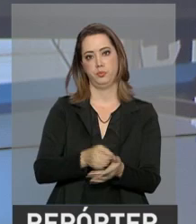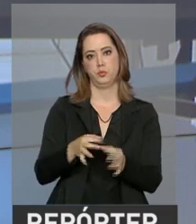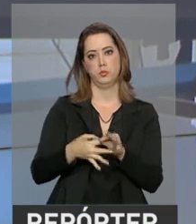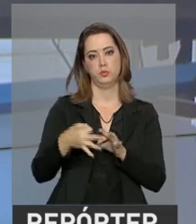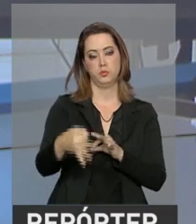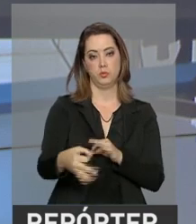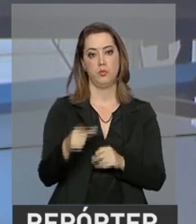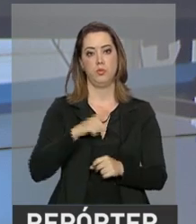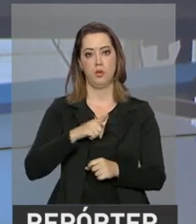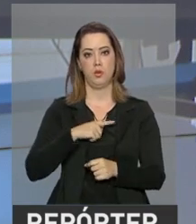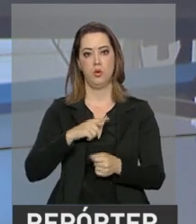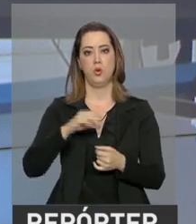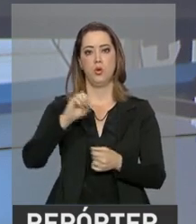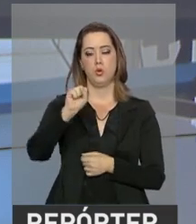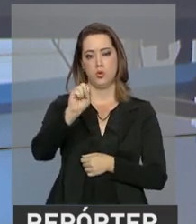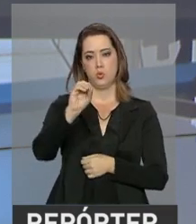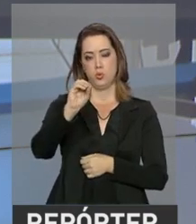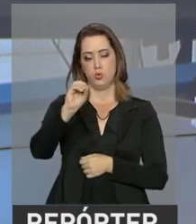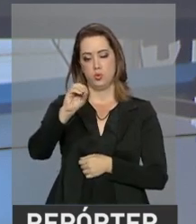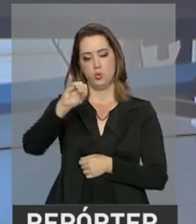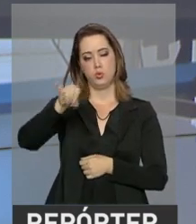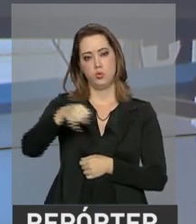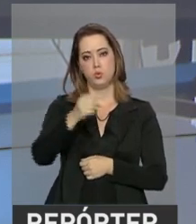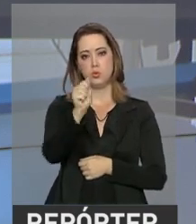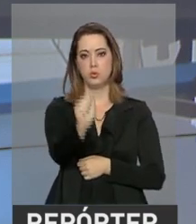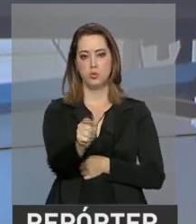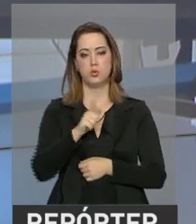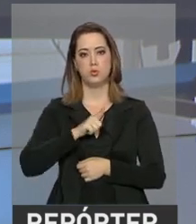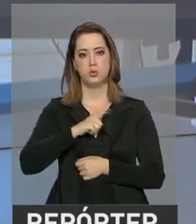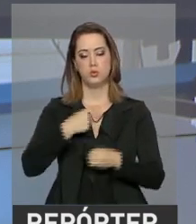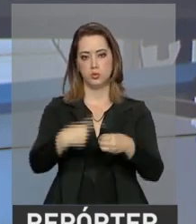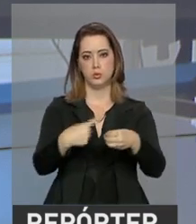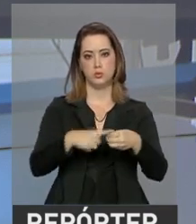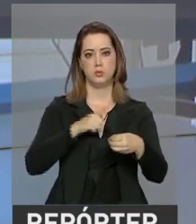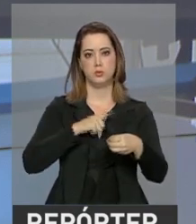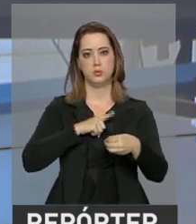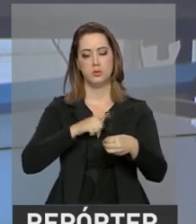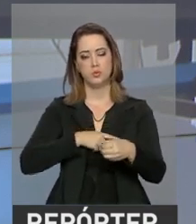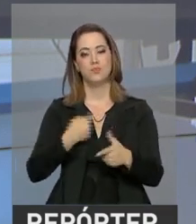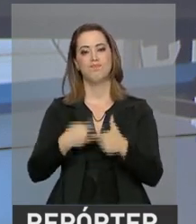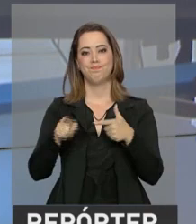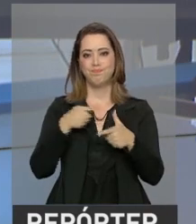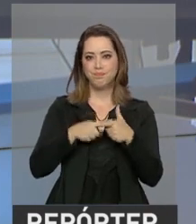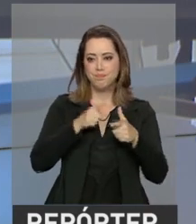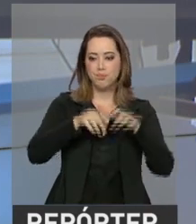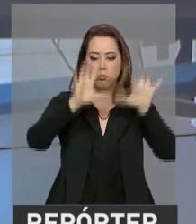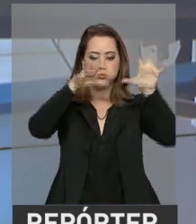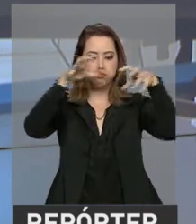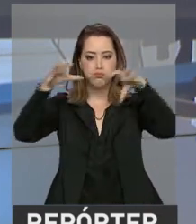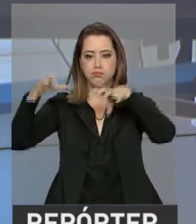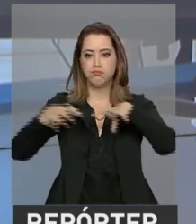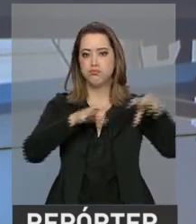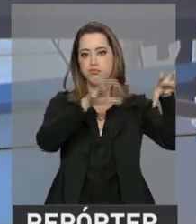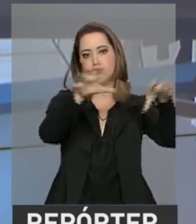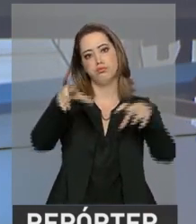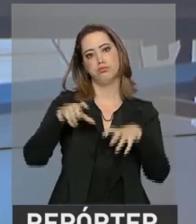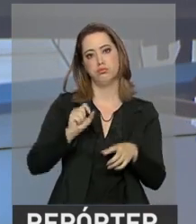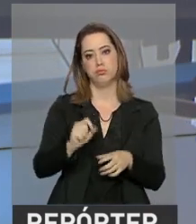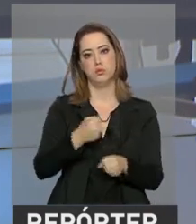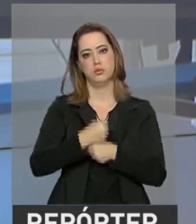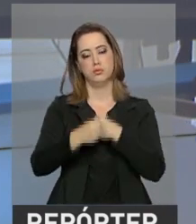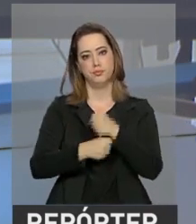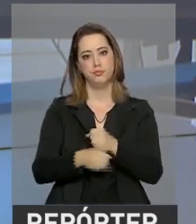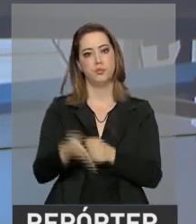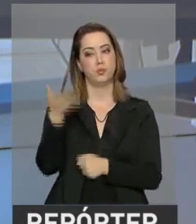aos produtores de soja de municípios que decretaram situação de emergência ou calamidade pública por causa de chuvas que atingiram o